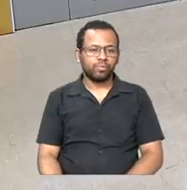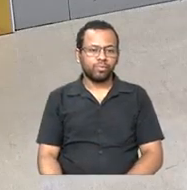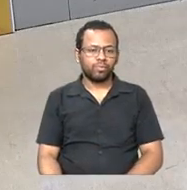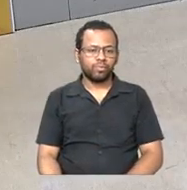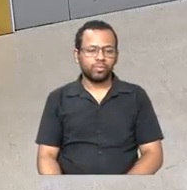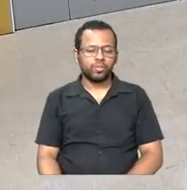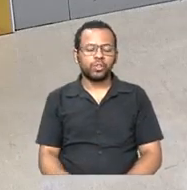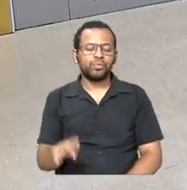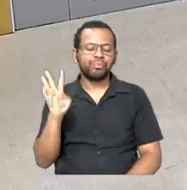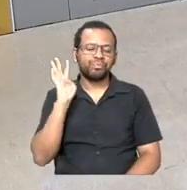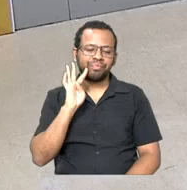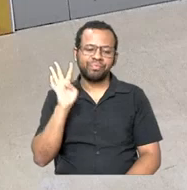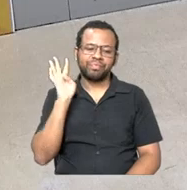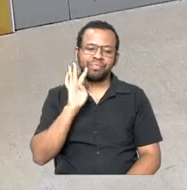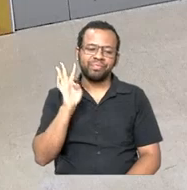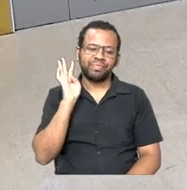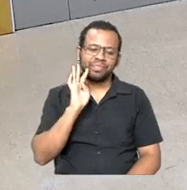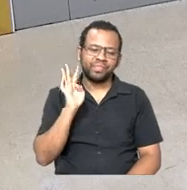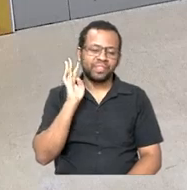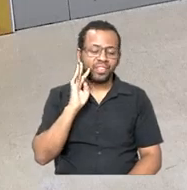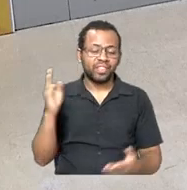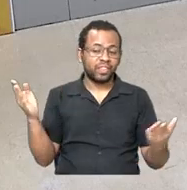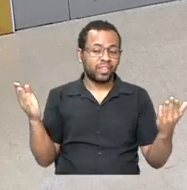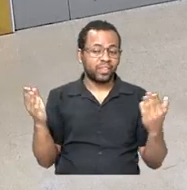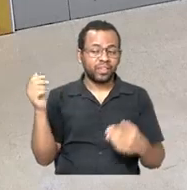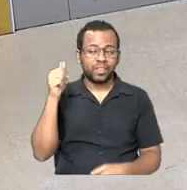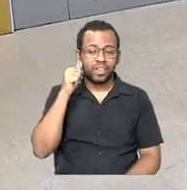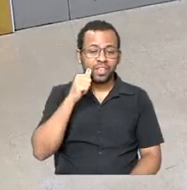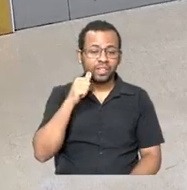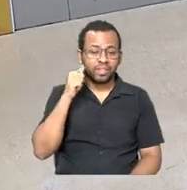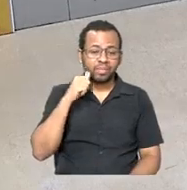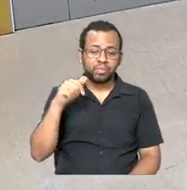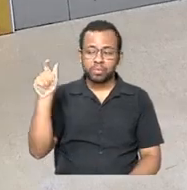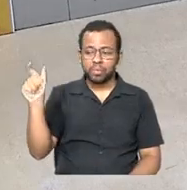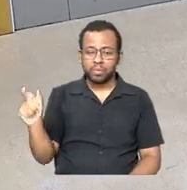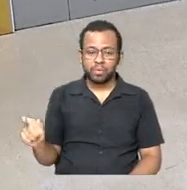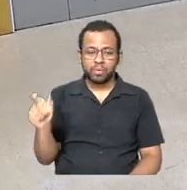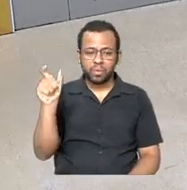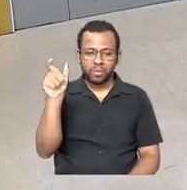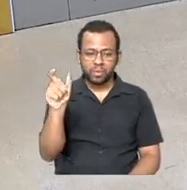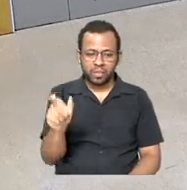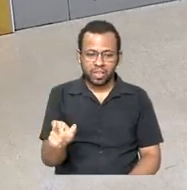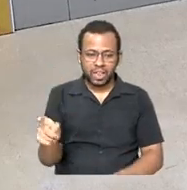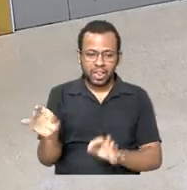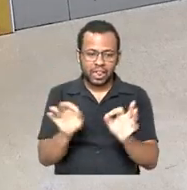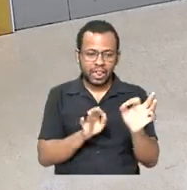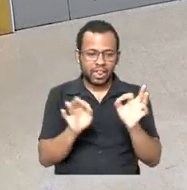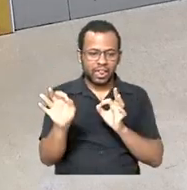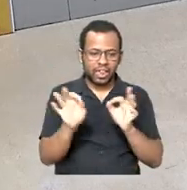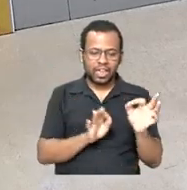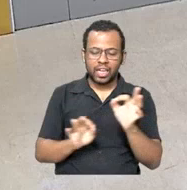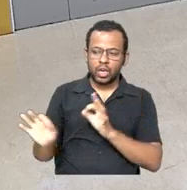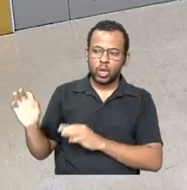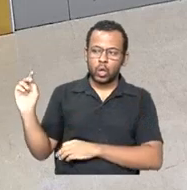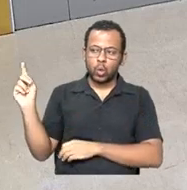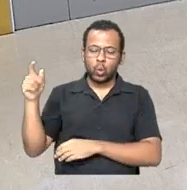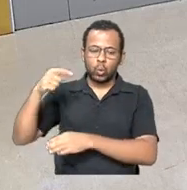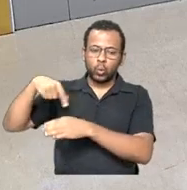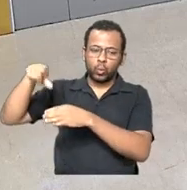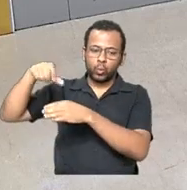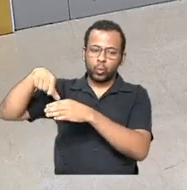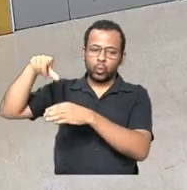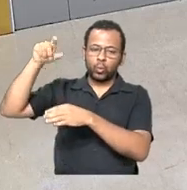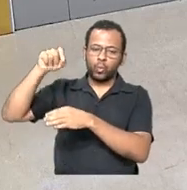que legal e as meninas já estão preparando aí a sorteadora Vamos que vamos Olha